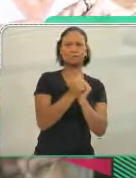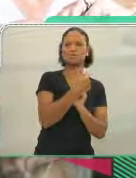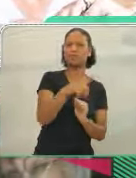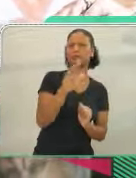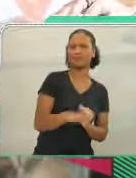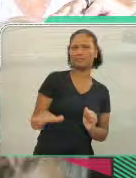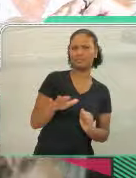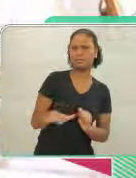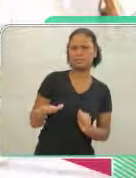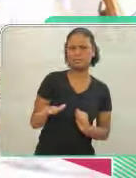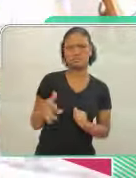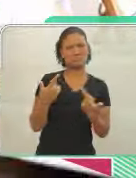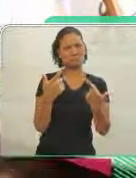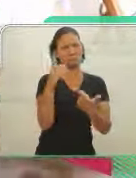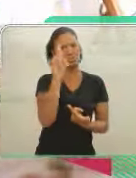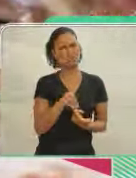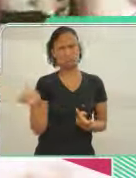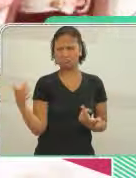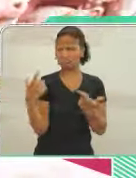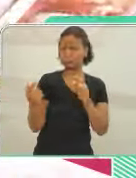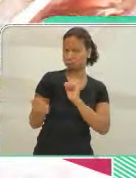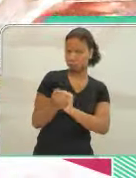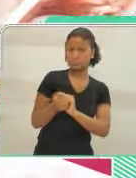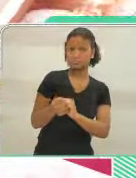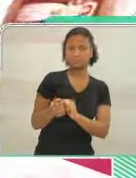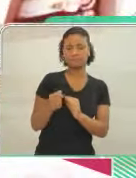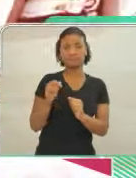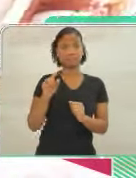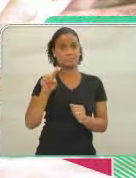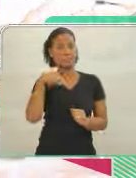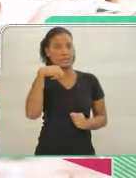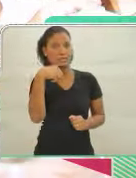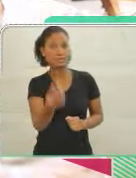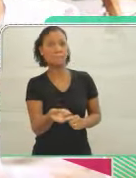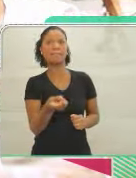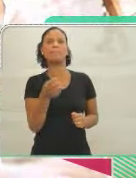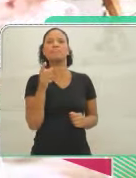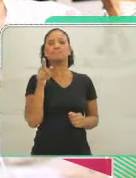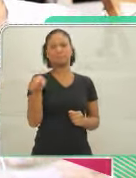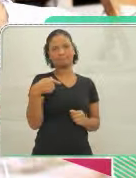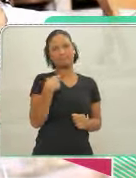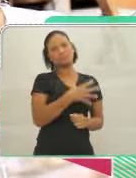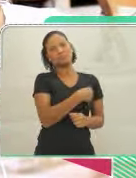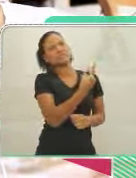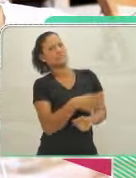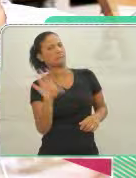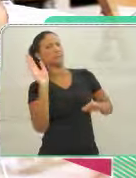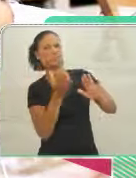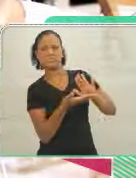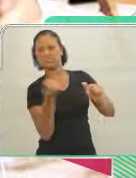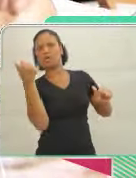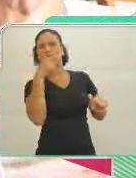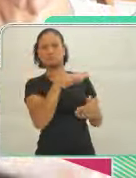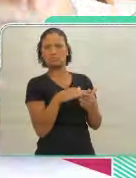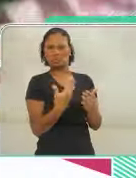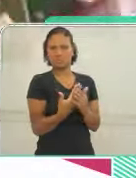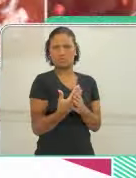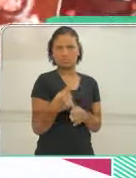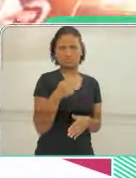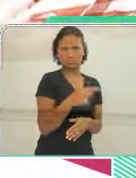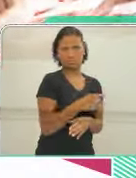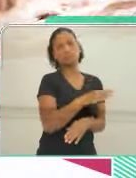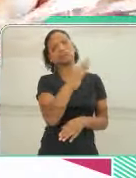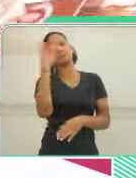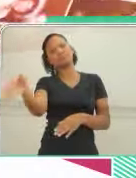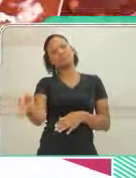meninas que não tinham nenhuma deficiência. Depois disso, ela saiu dessa escola e foi para